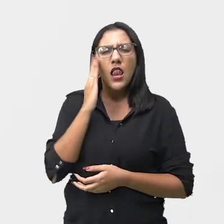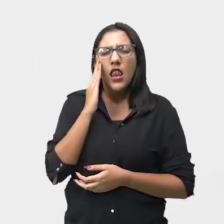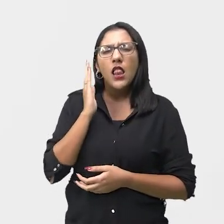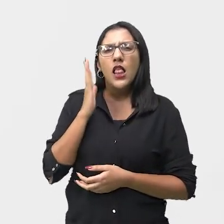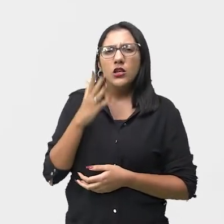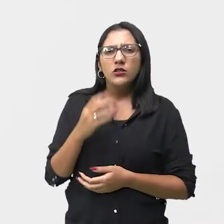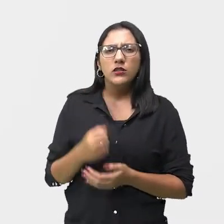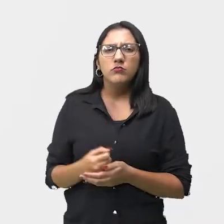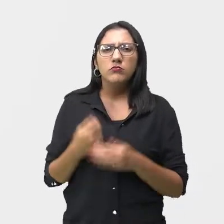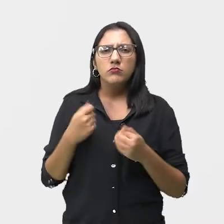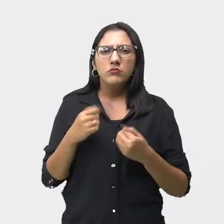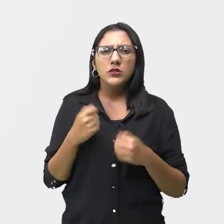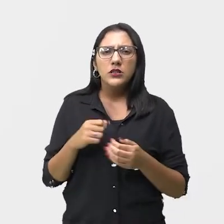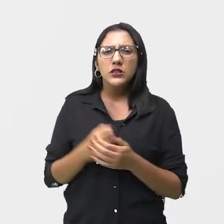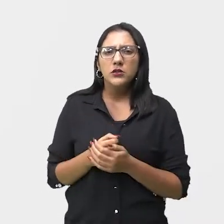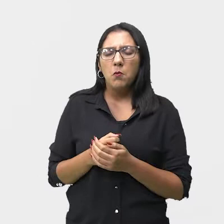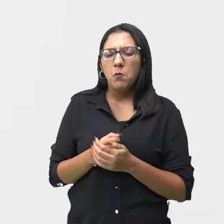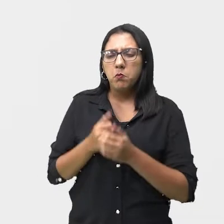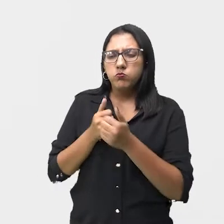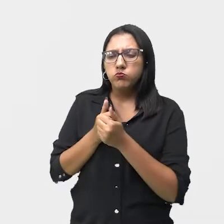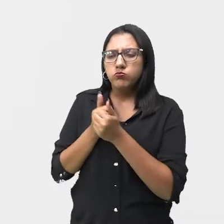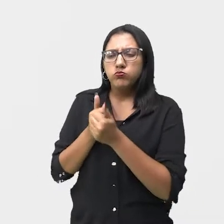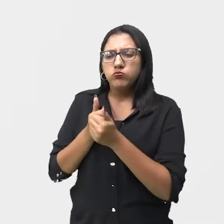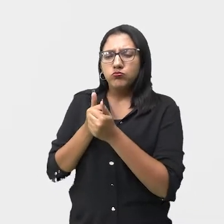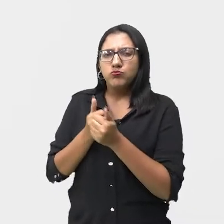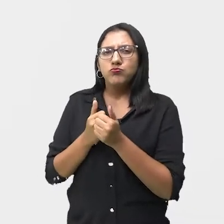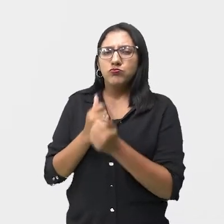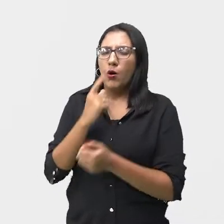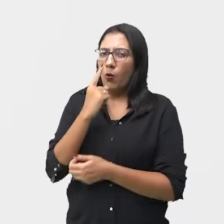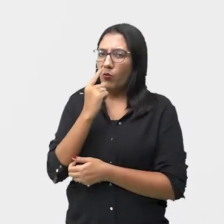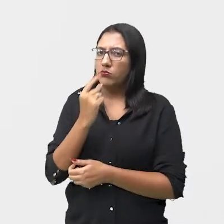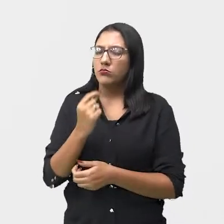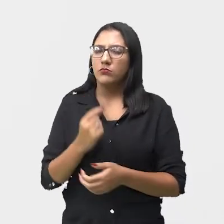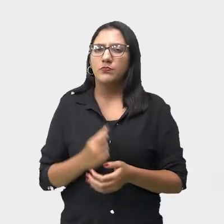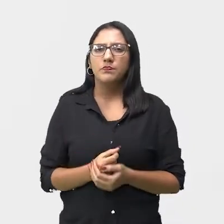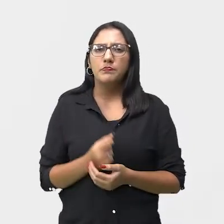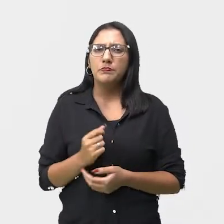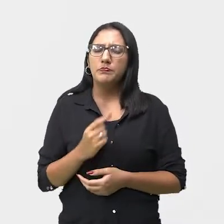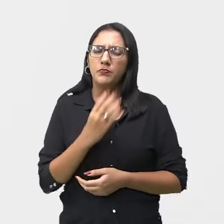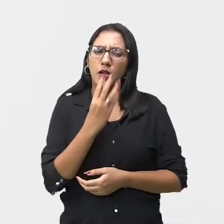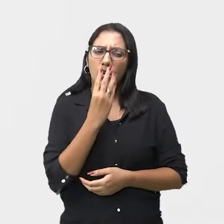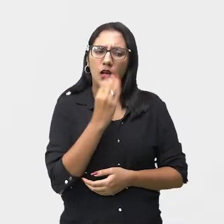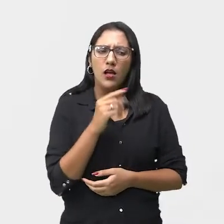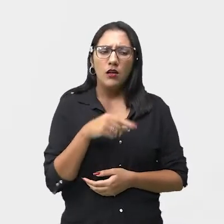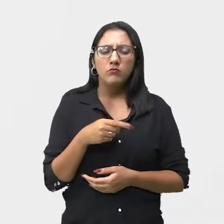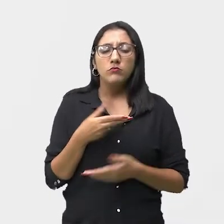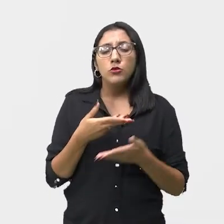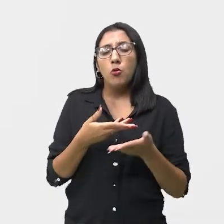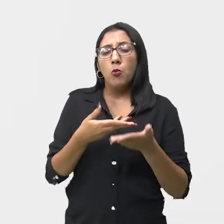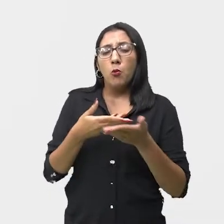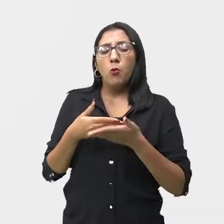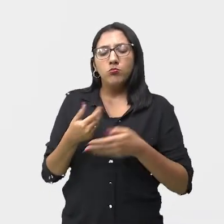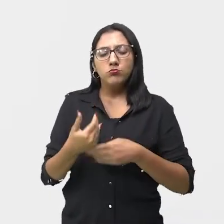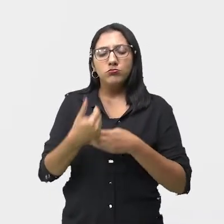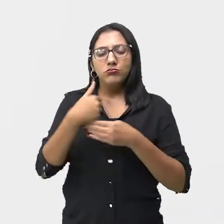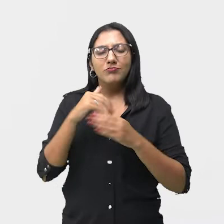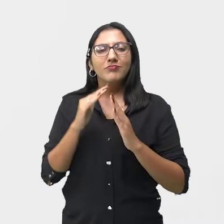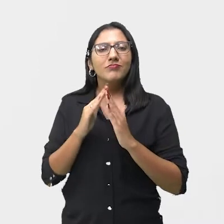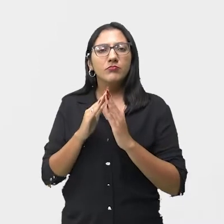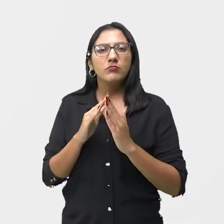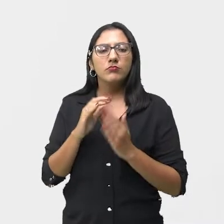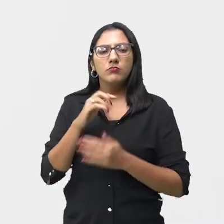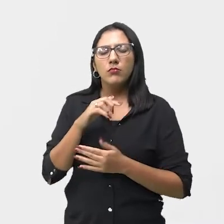andar debicando o tucano. Uma vez o convidou para jantar na casa dela. O tucano